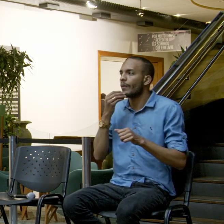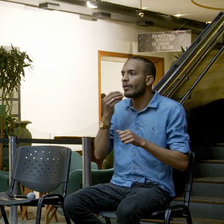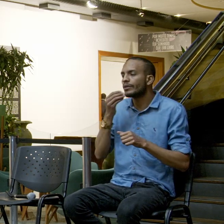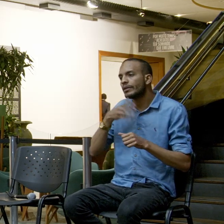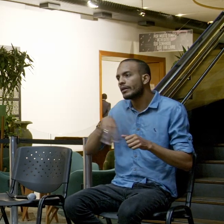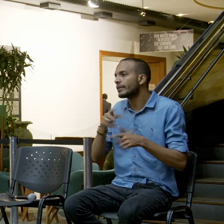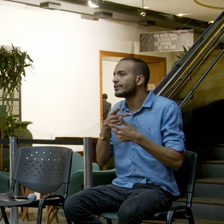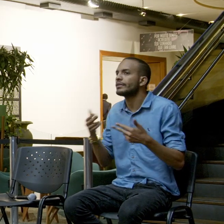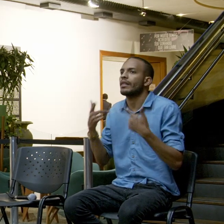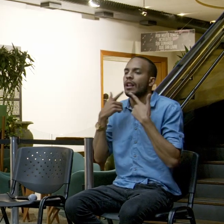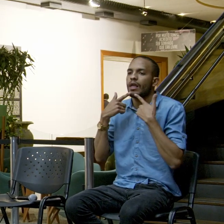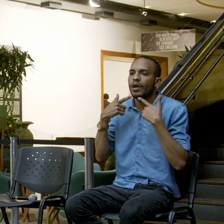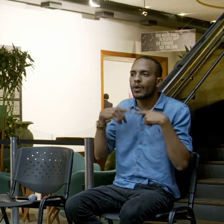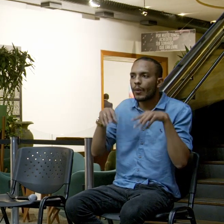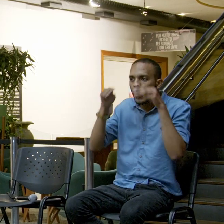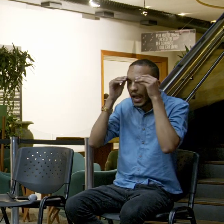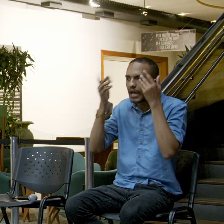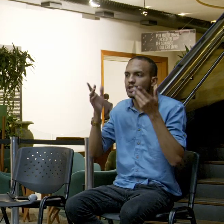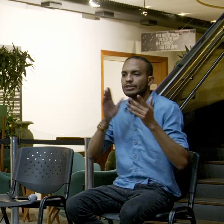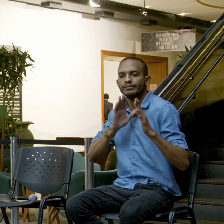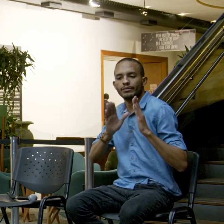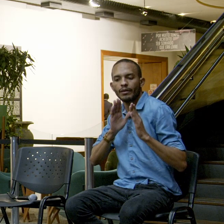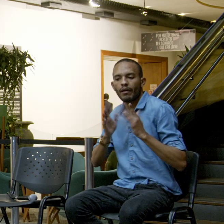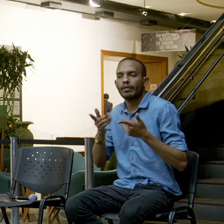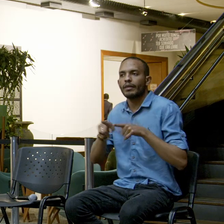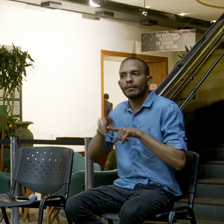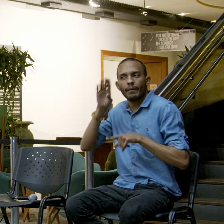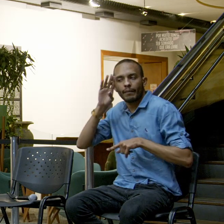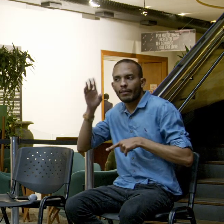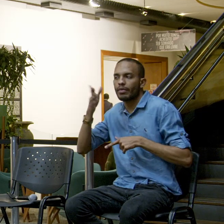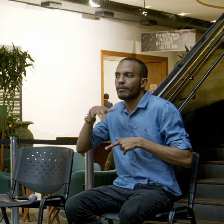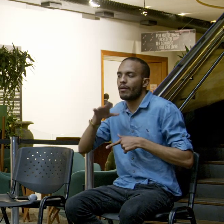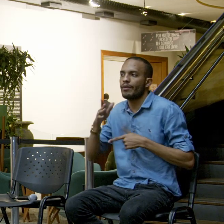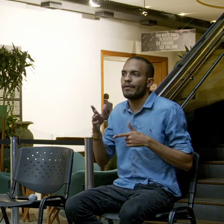para múltiplas linguagens, momentos, ênfases,